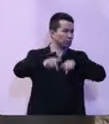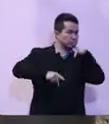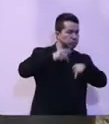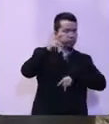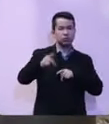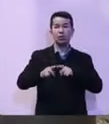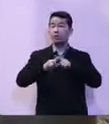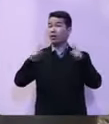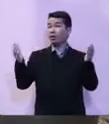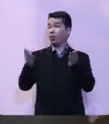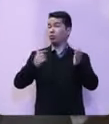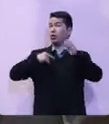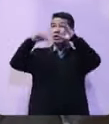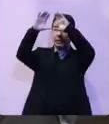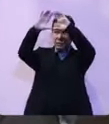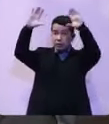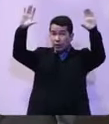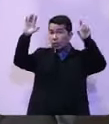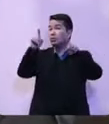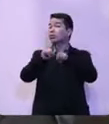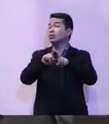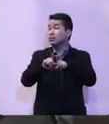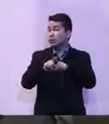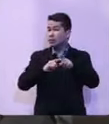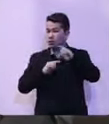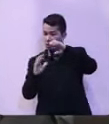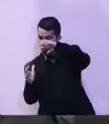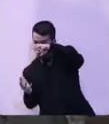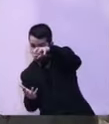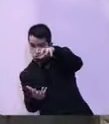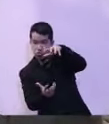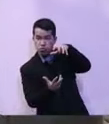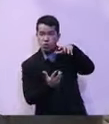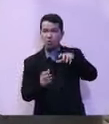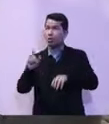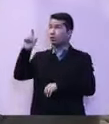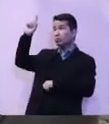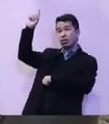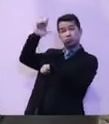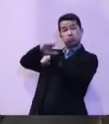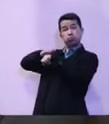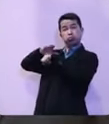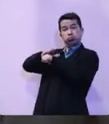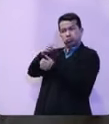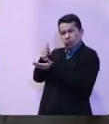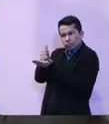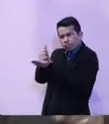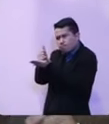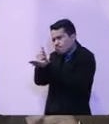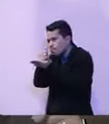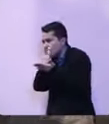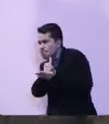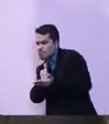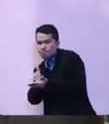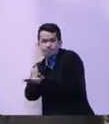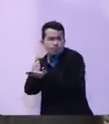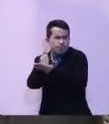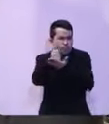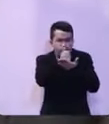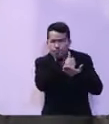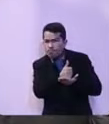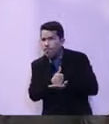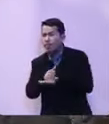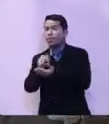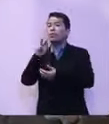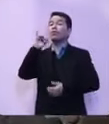sendo guardados pela mesma ordem de Deus, a fim de serem destruídos pelo fogo. E então estão